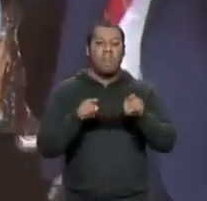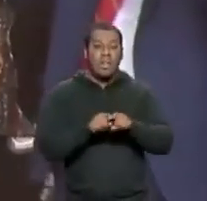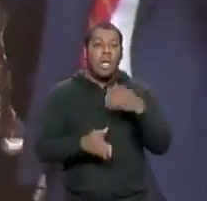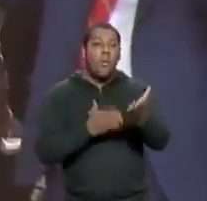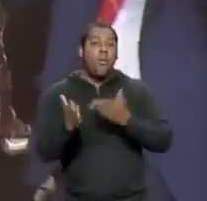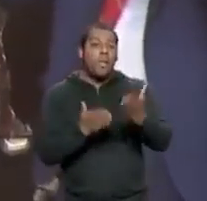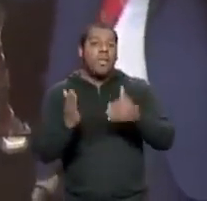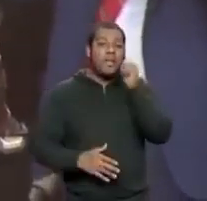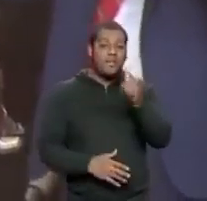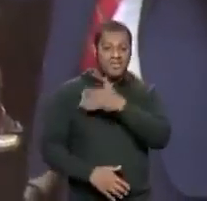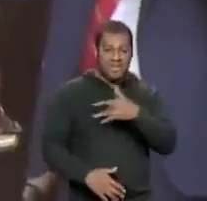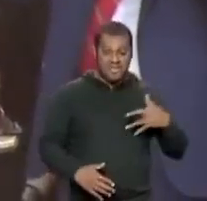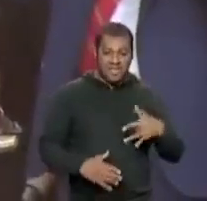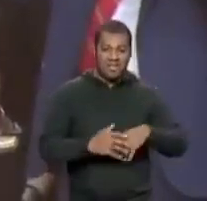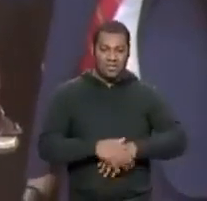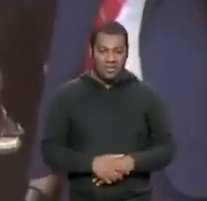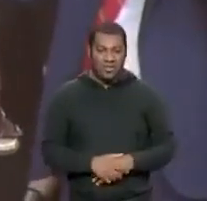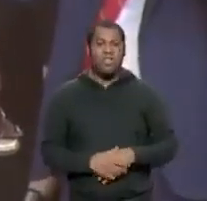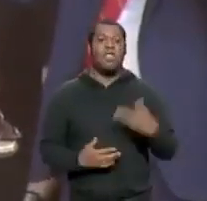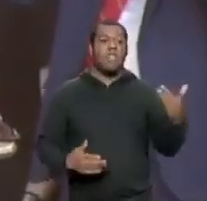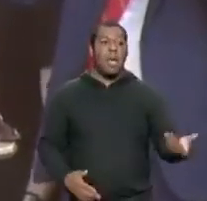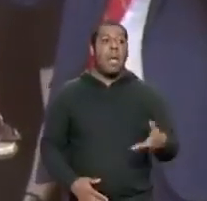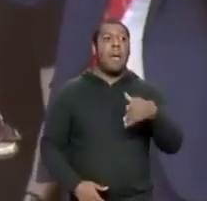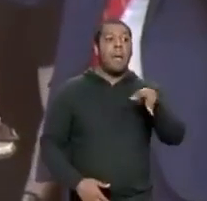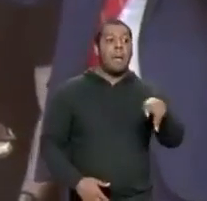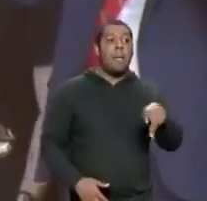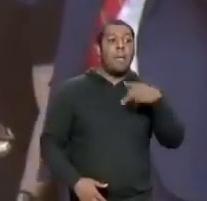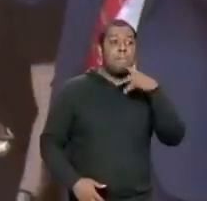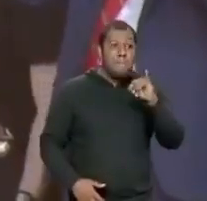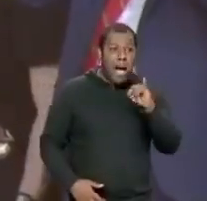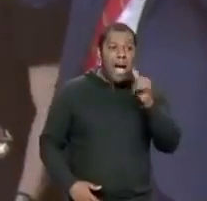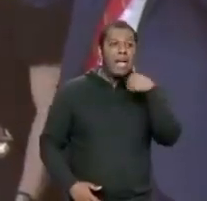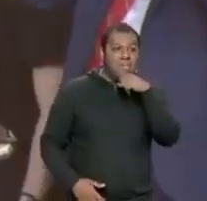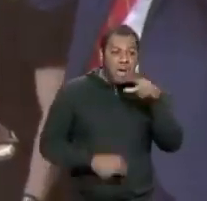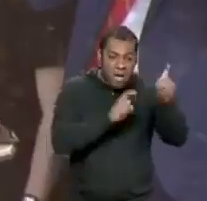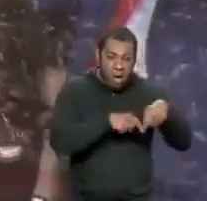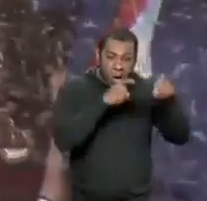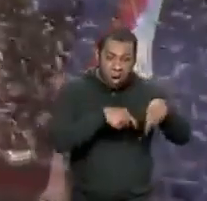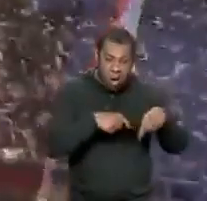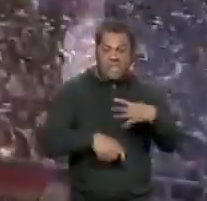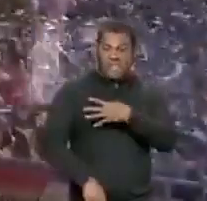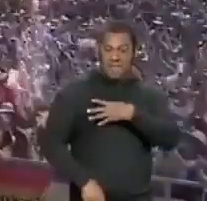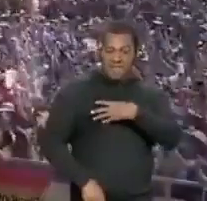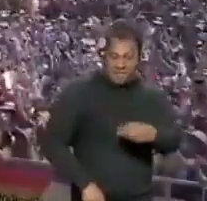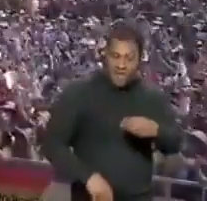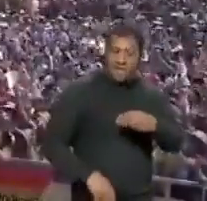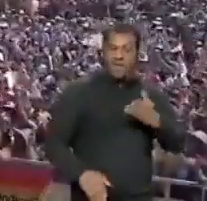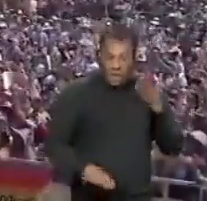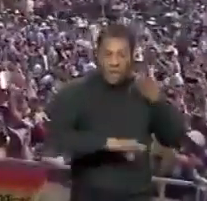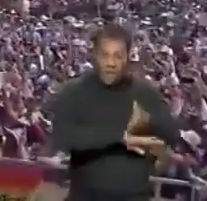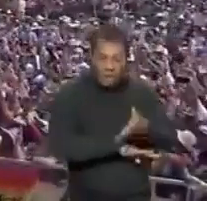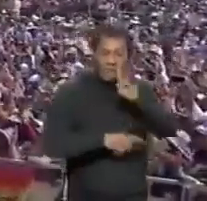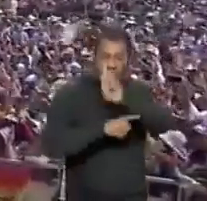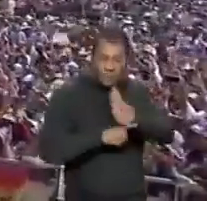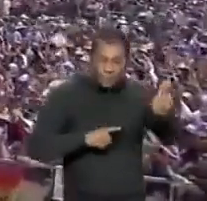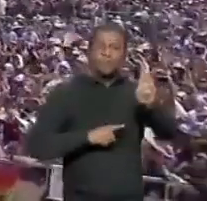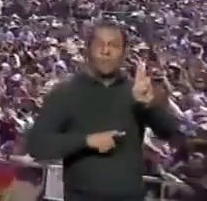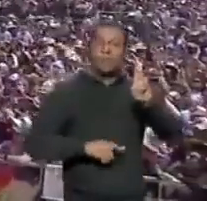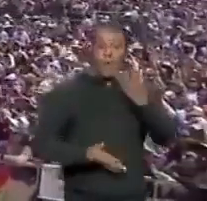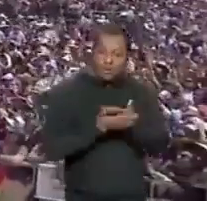que saber que filho de agricultora vai entrar na universidade e vai virar doutor.